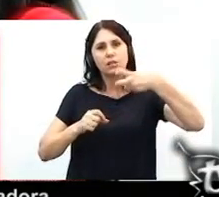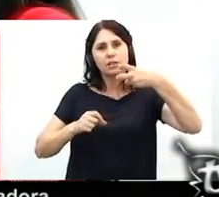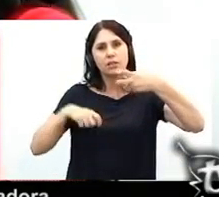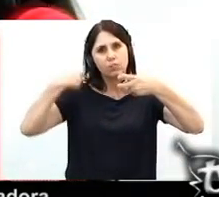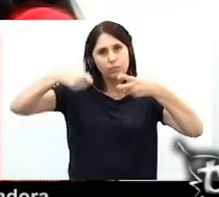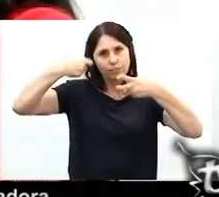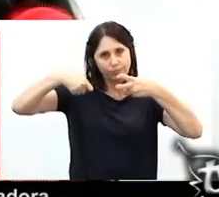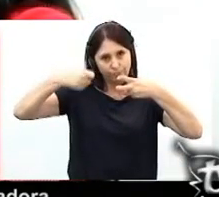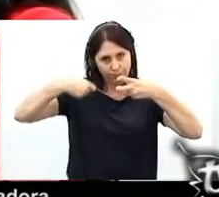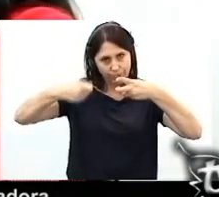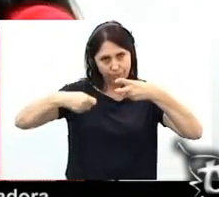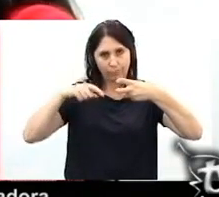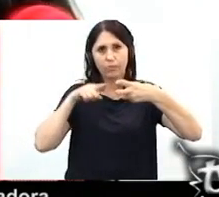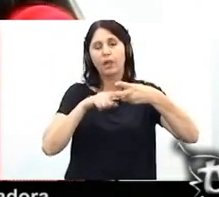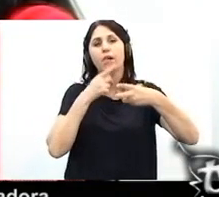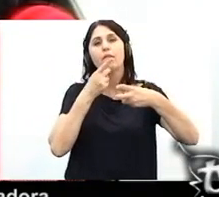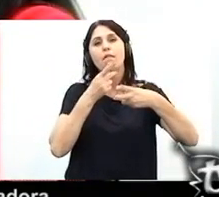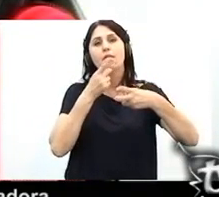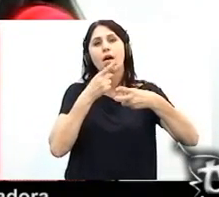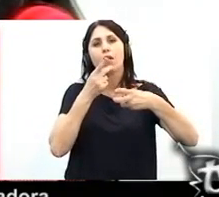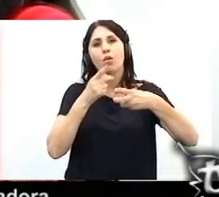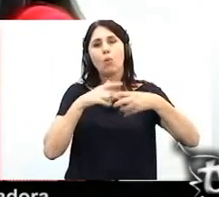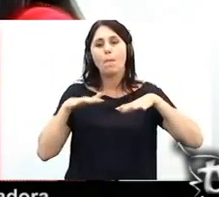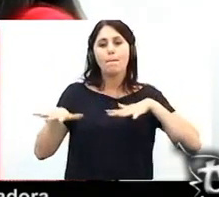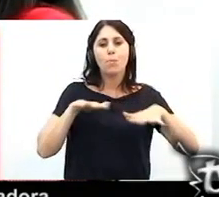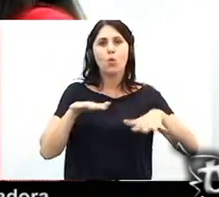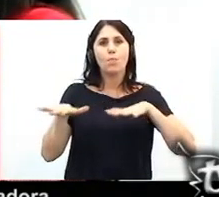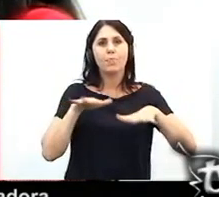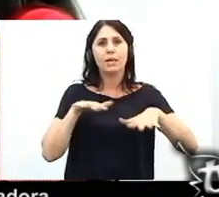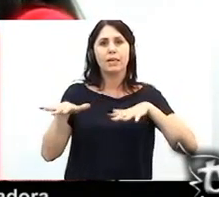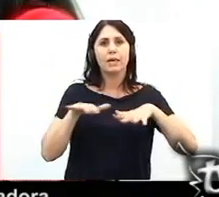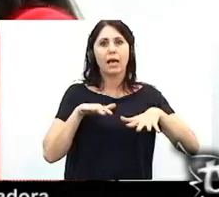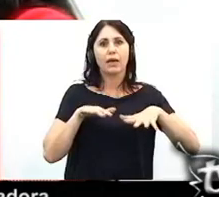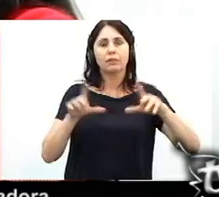foi filmado 5 episódios, inclusive fruto